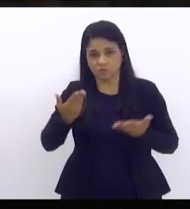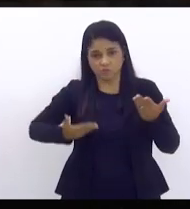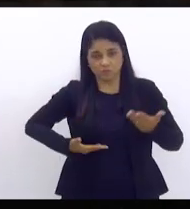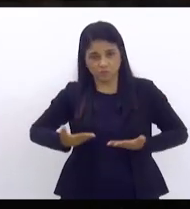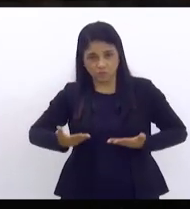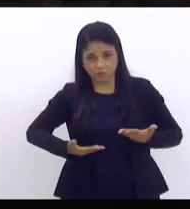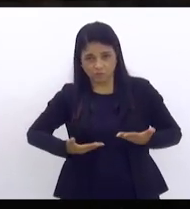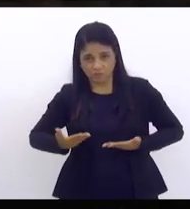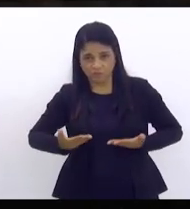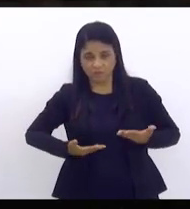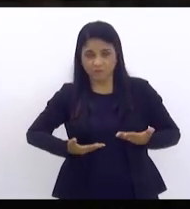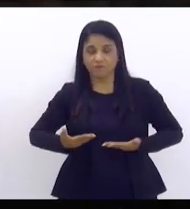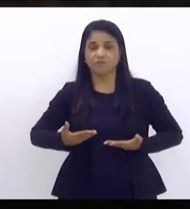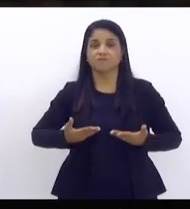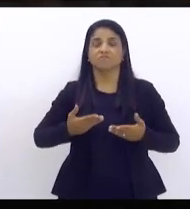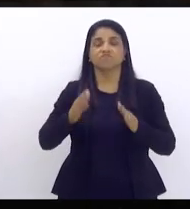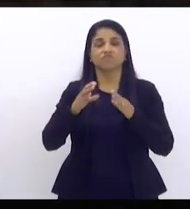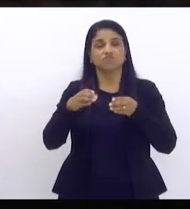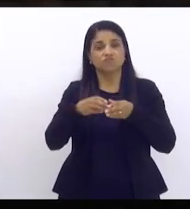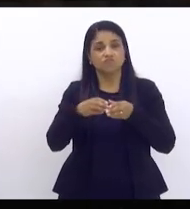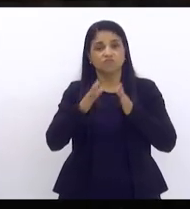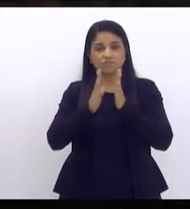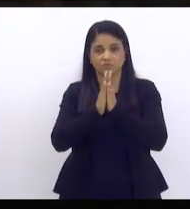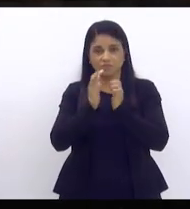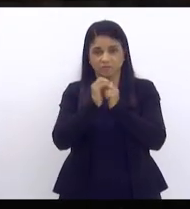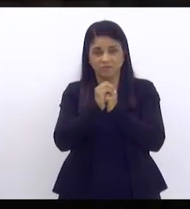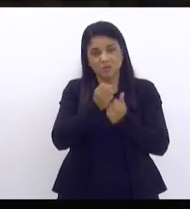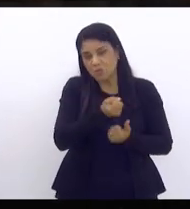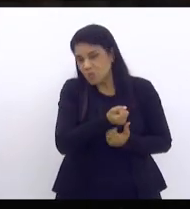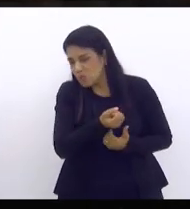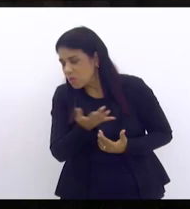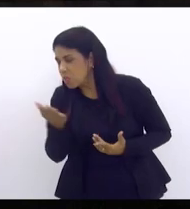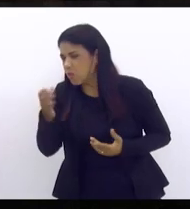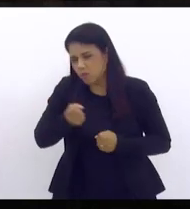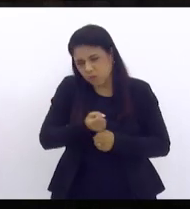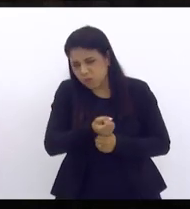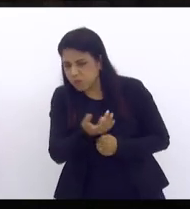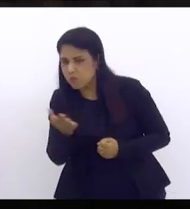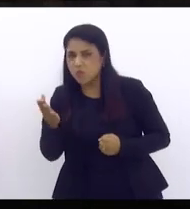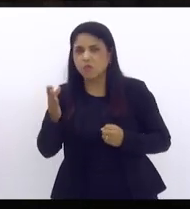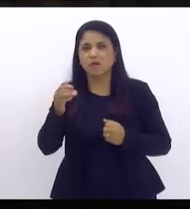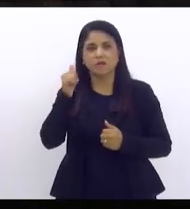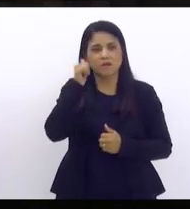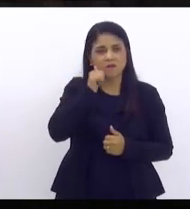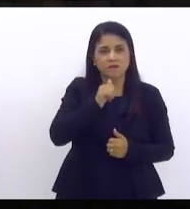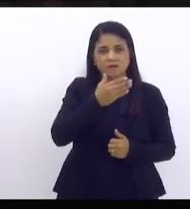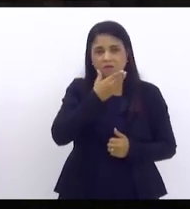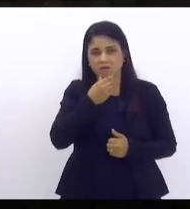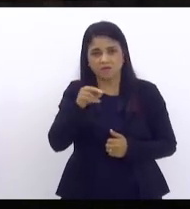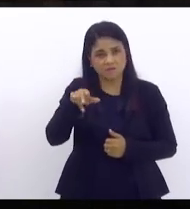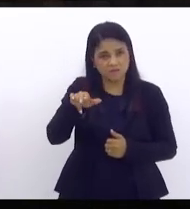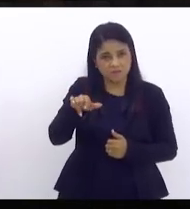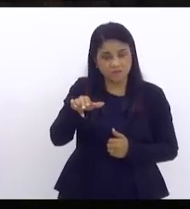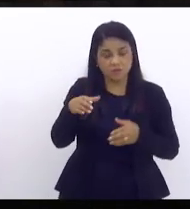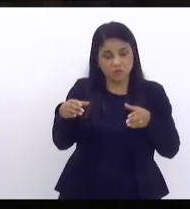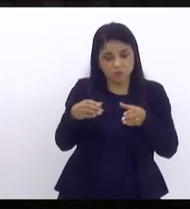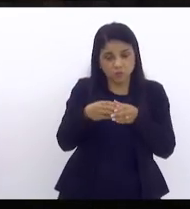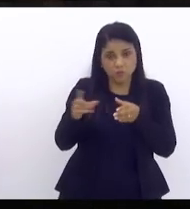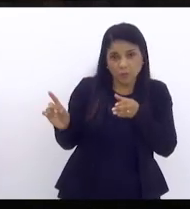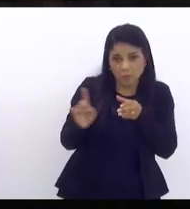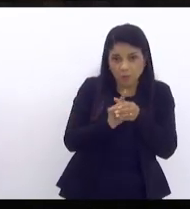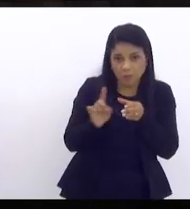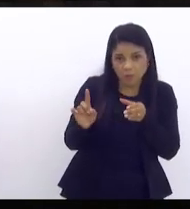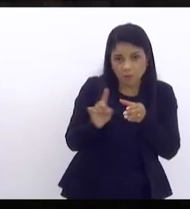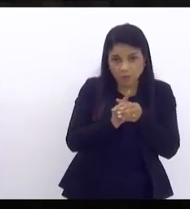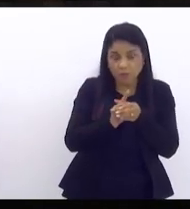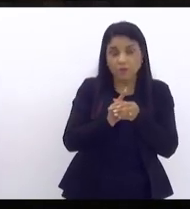de oração, e um incontável número de irmãos e irmãs que pertencem a esses grupos de oração e que